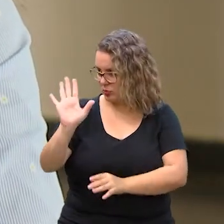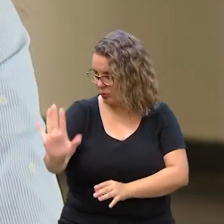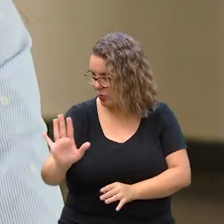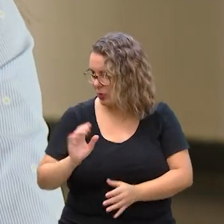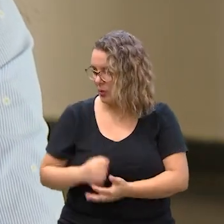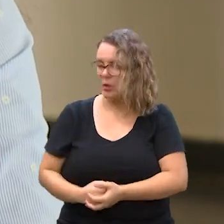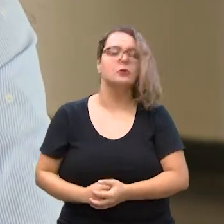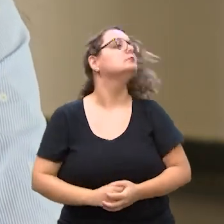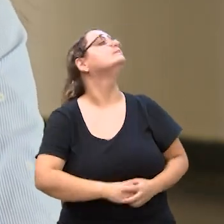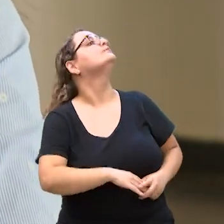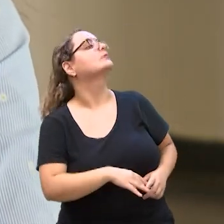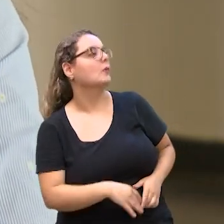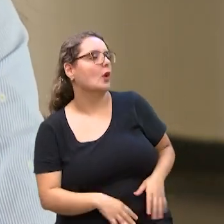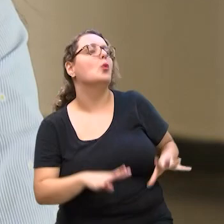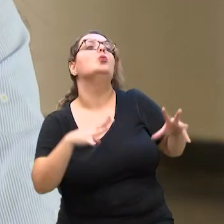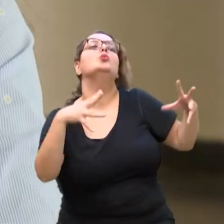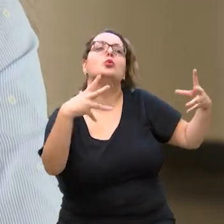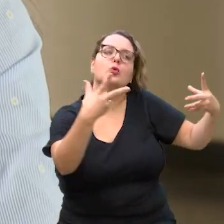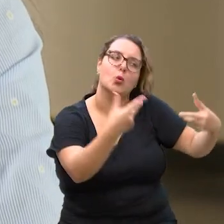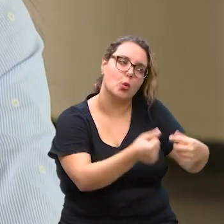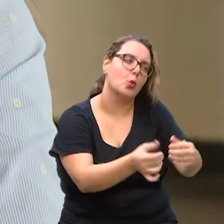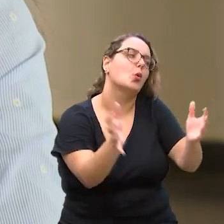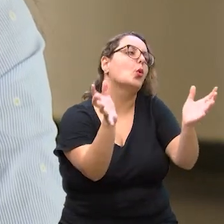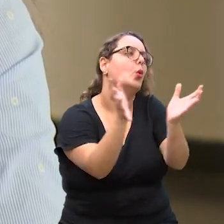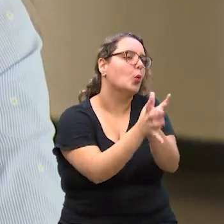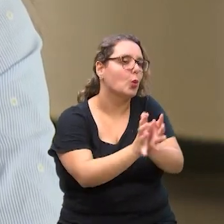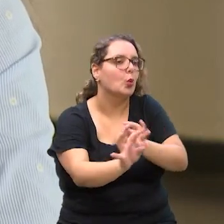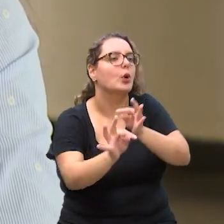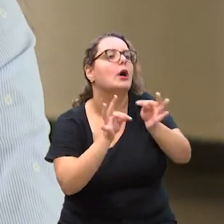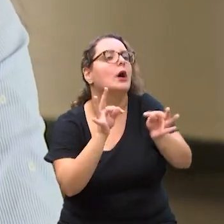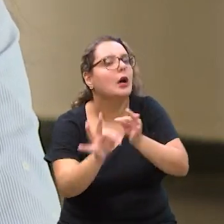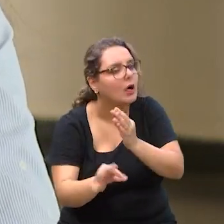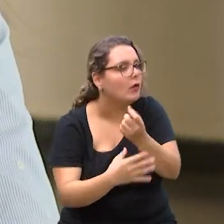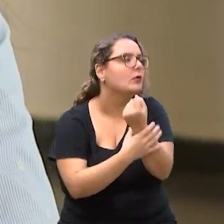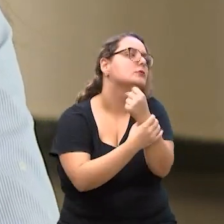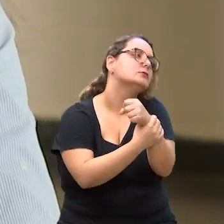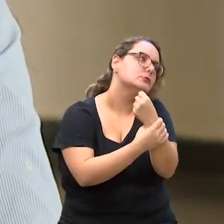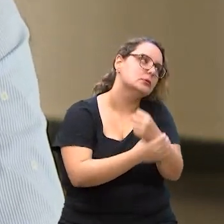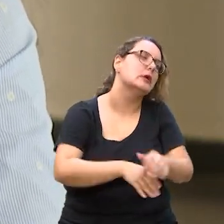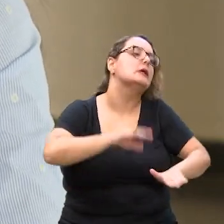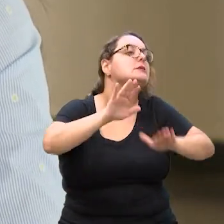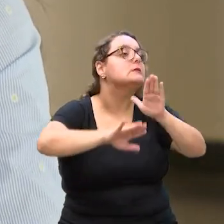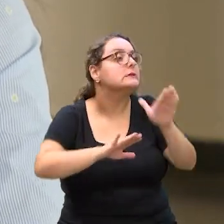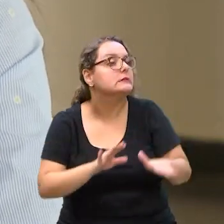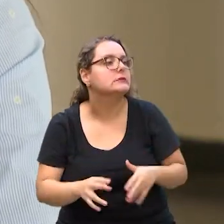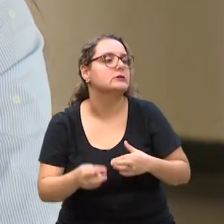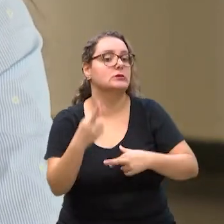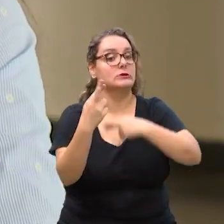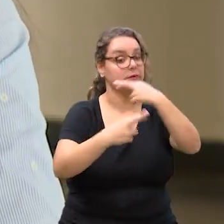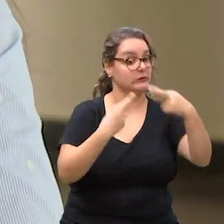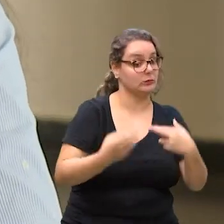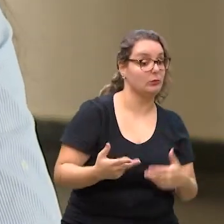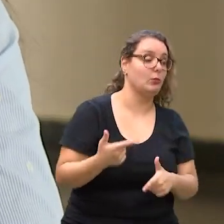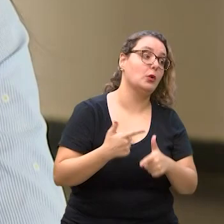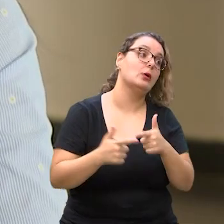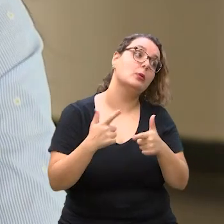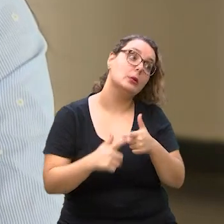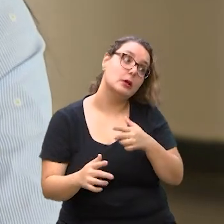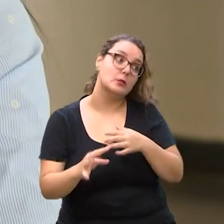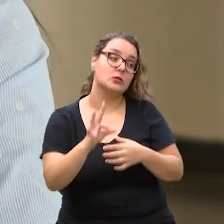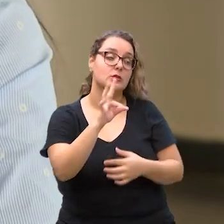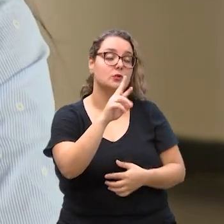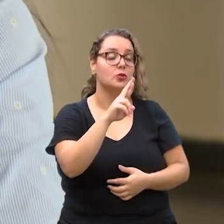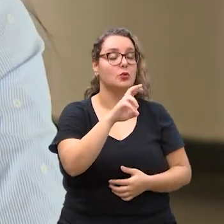toda a comissão técnica, com certeza. Então, muitas vezes os atletas têm questões com o treinador, de relacionamento, de falta